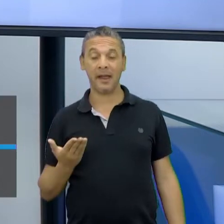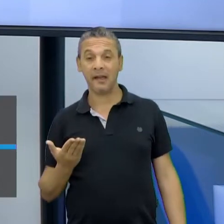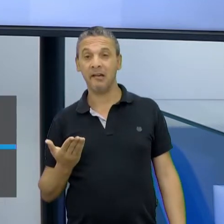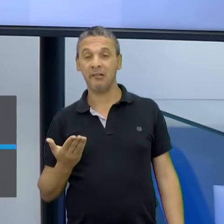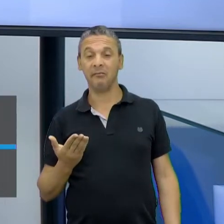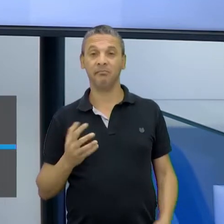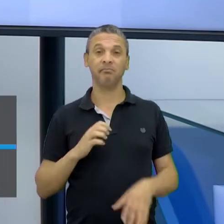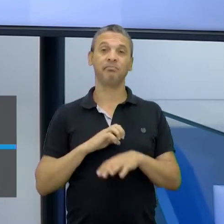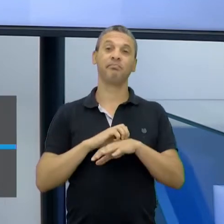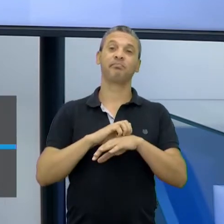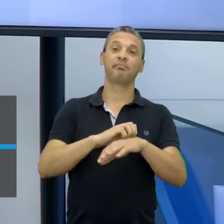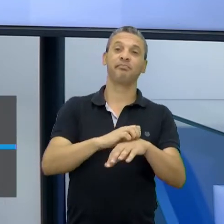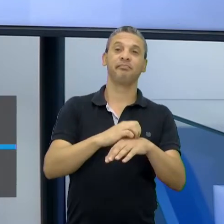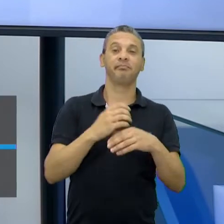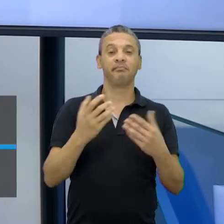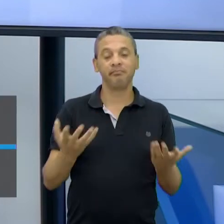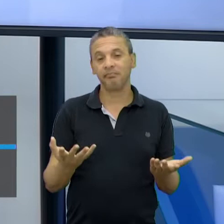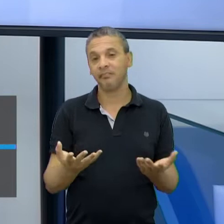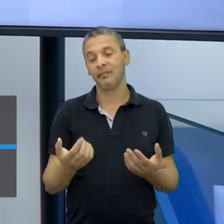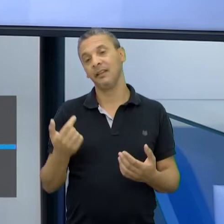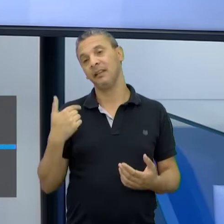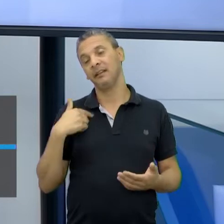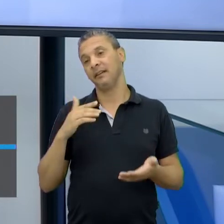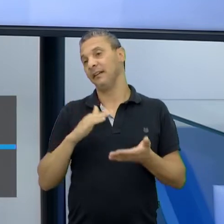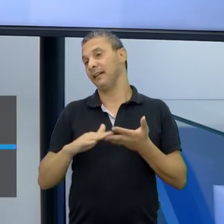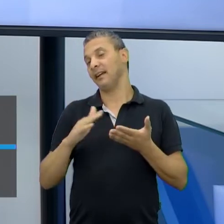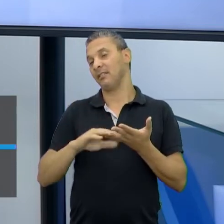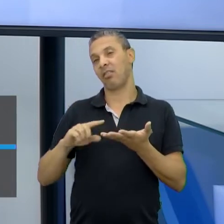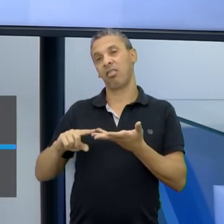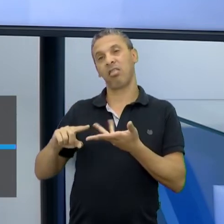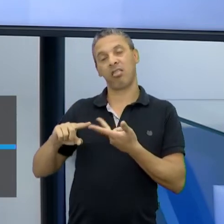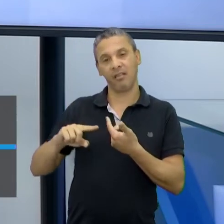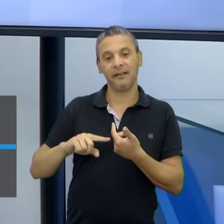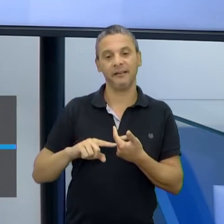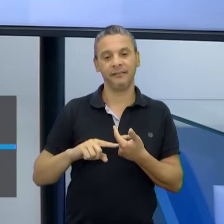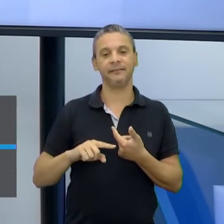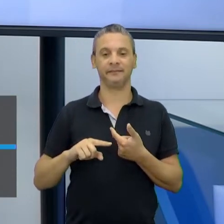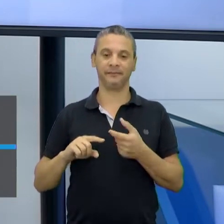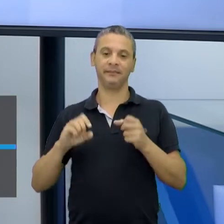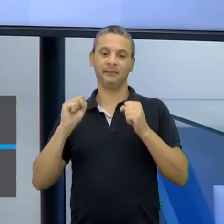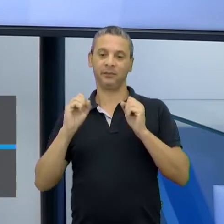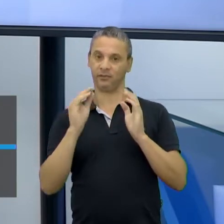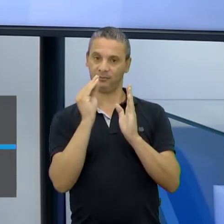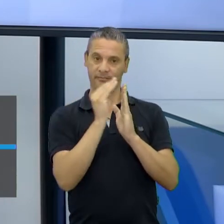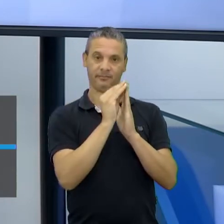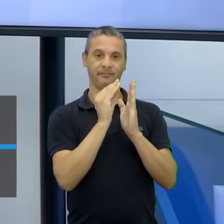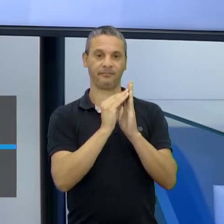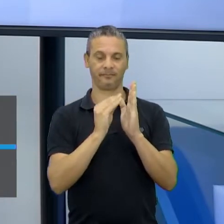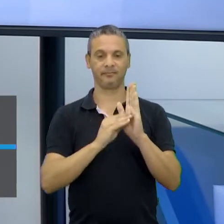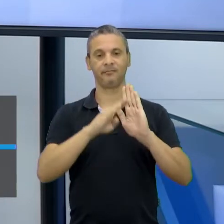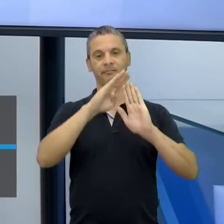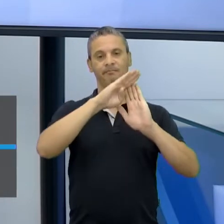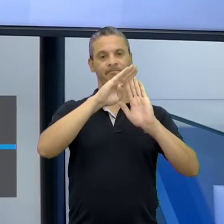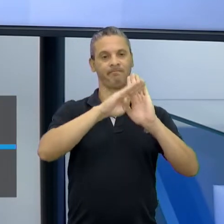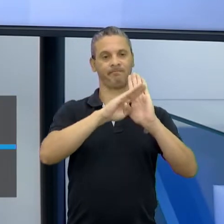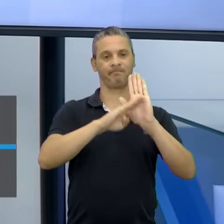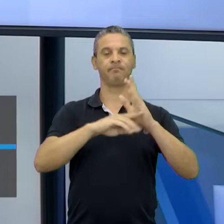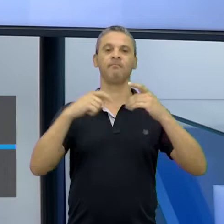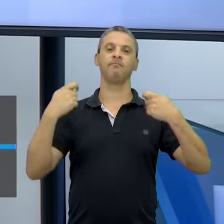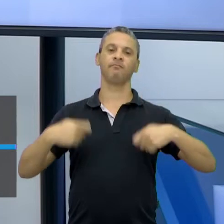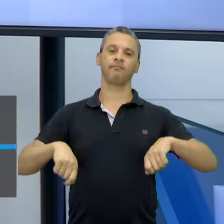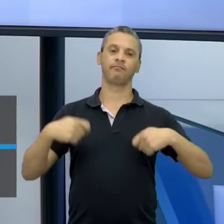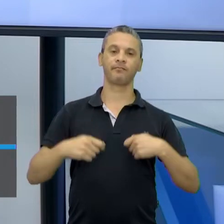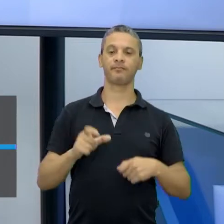aí de aplicativo. Eu gasto com isso, eu gasto com aquilo. Então vocês têm que colocar aí na lista. Eu compro crédito